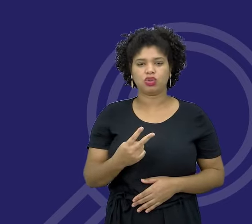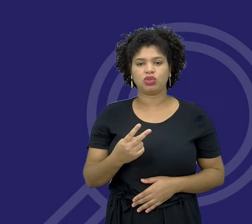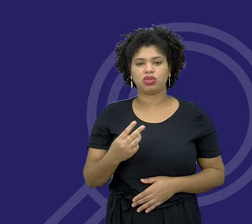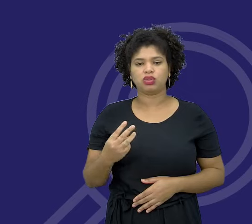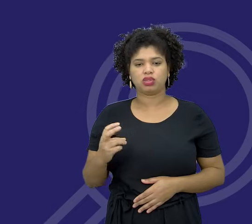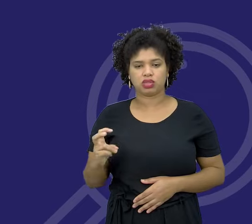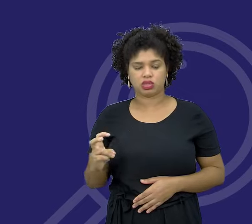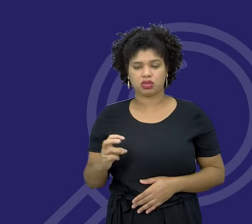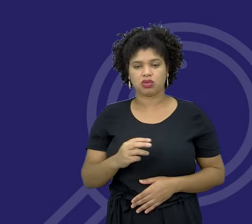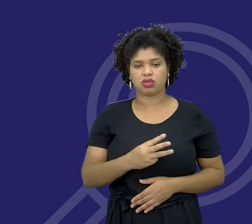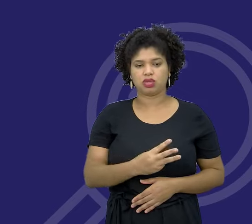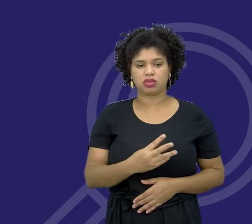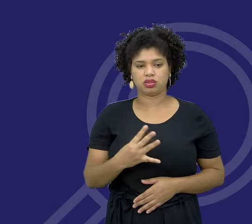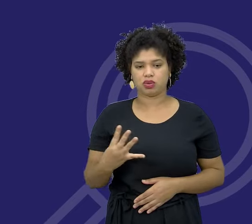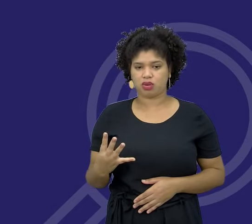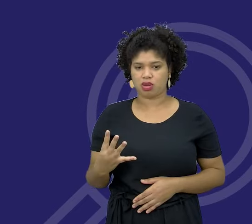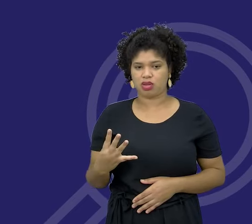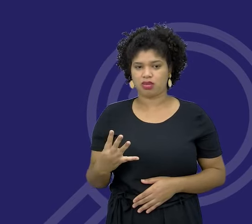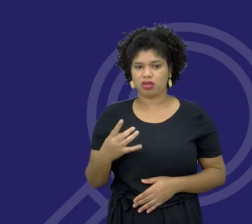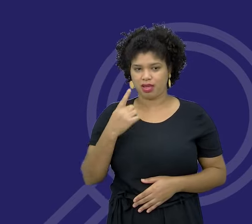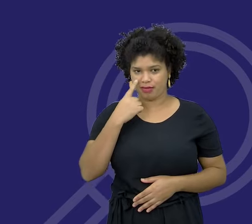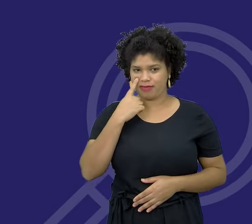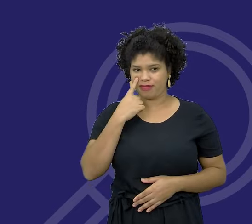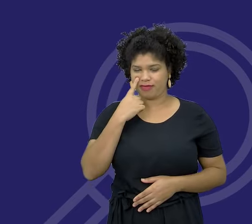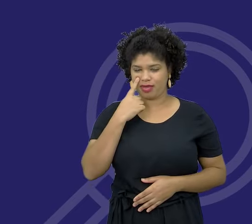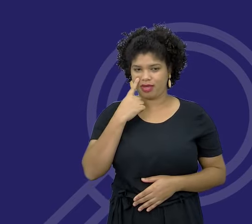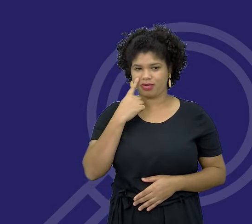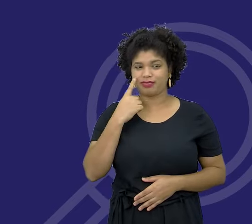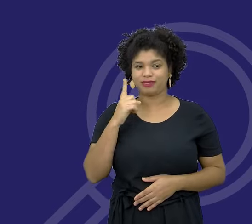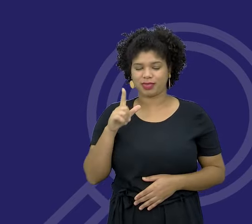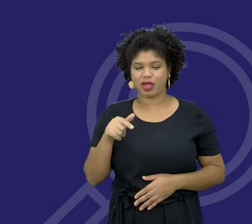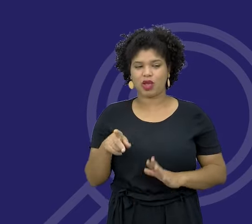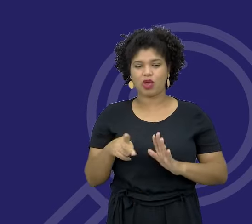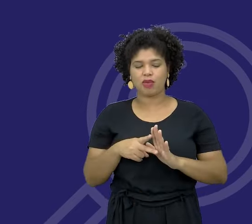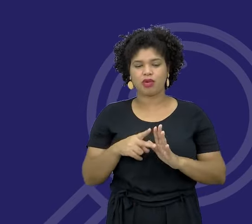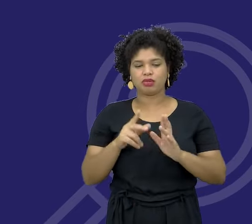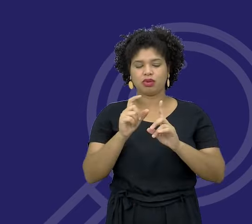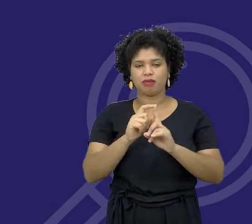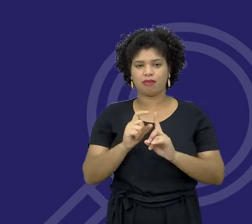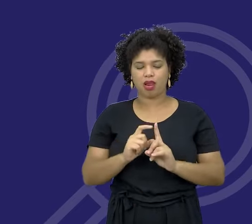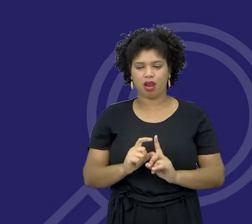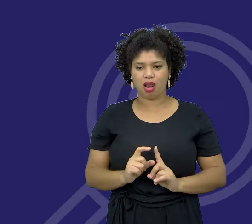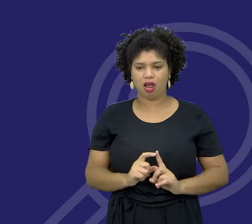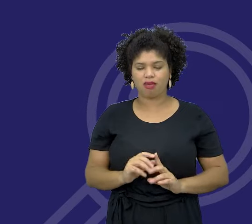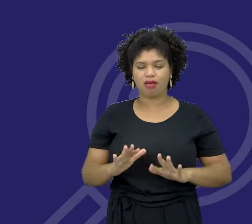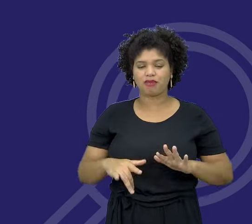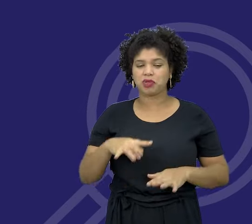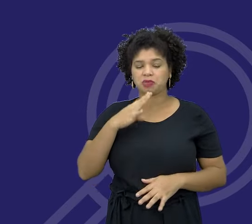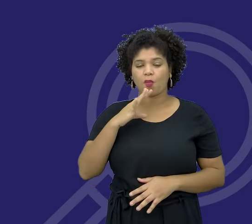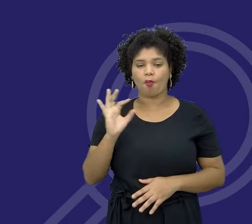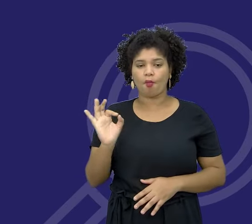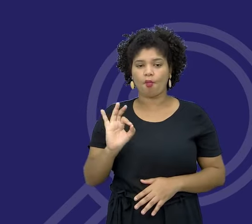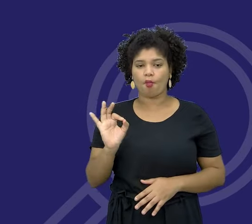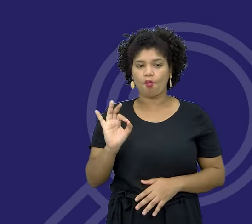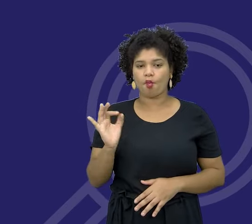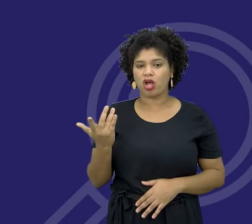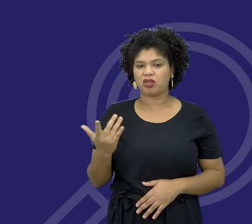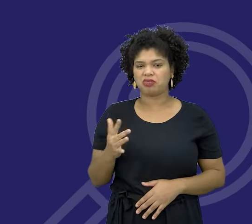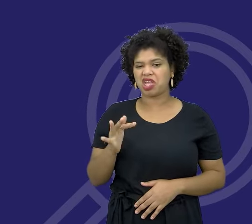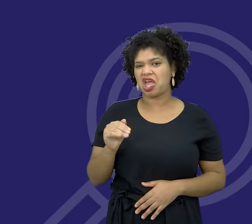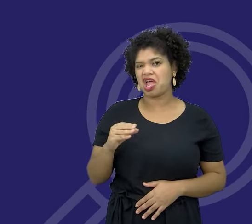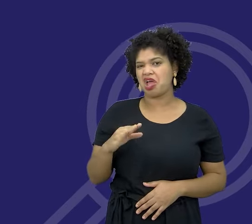entra aquela questão de interpretação, levantamento de palavras que ele desconhece, às vezes essa questão de